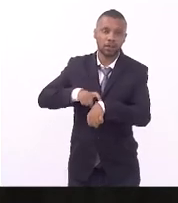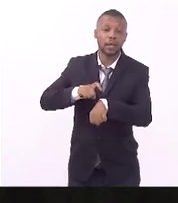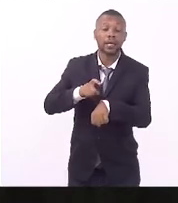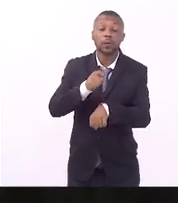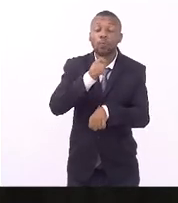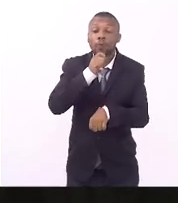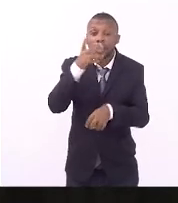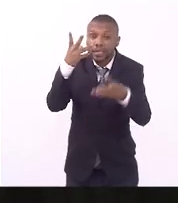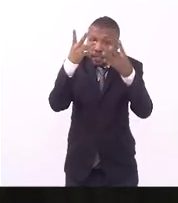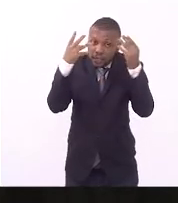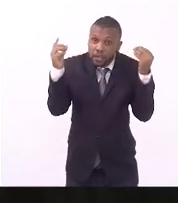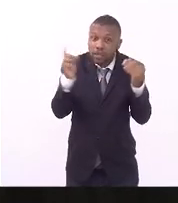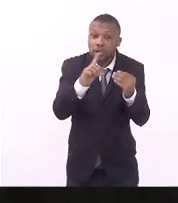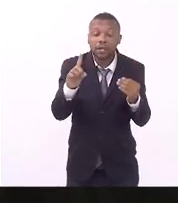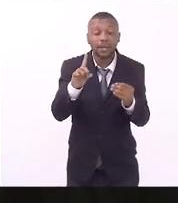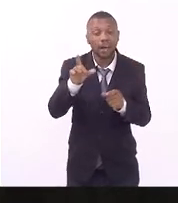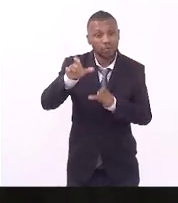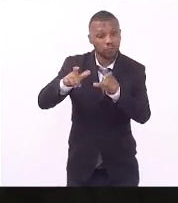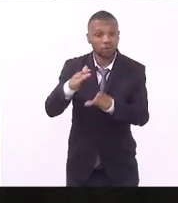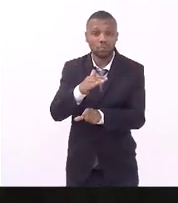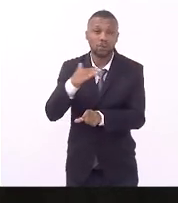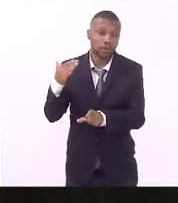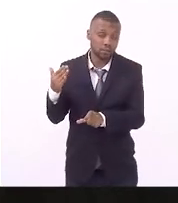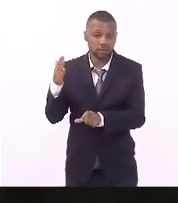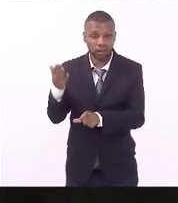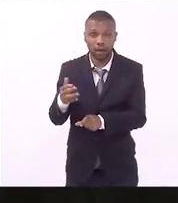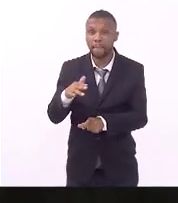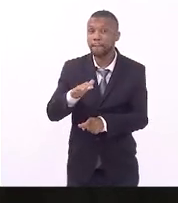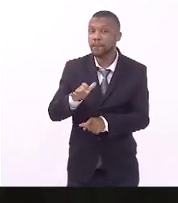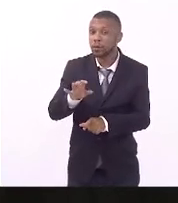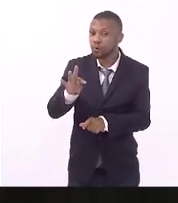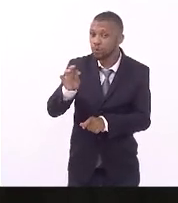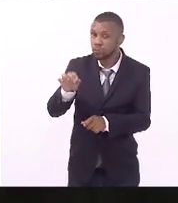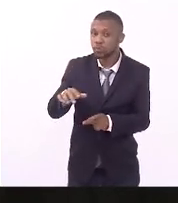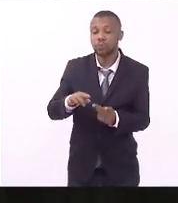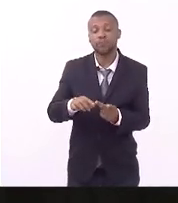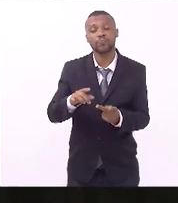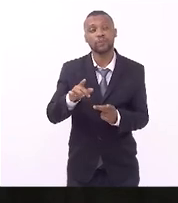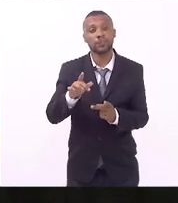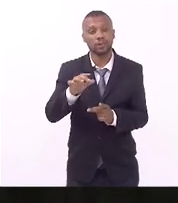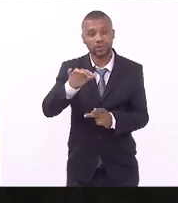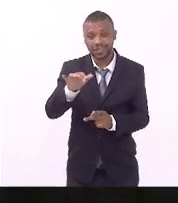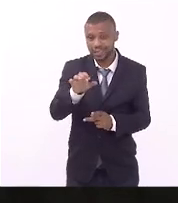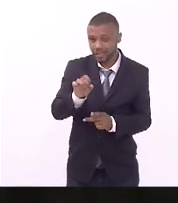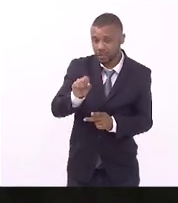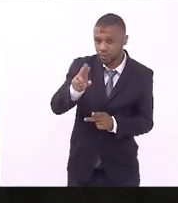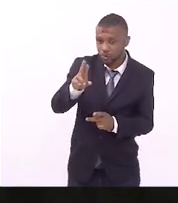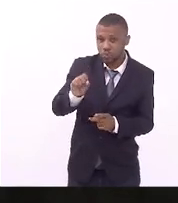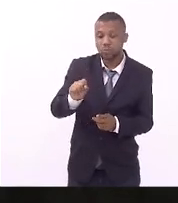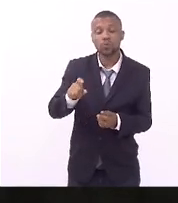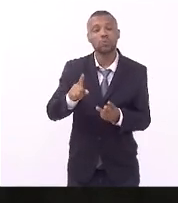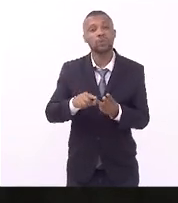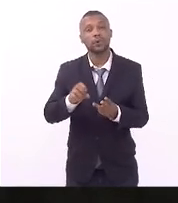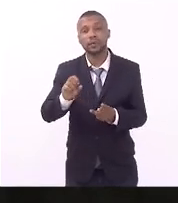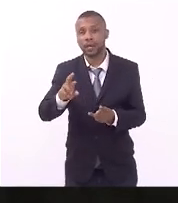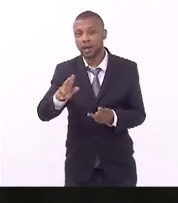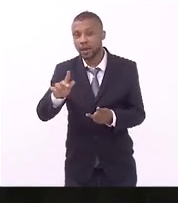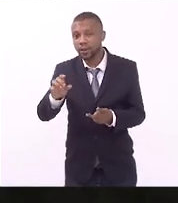foram: Milton Coelho da Graça, Jesus Chediak, Ricardo Carvalho, Sérgio Caldieri e Jabas